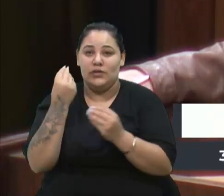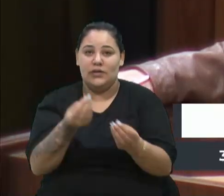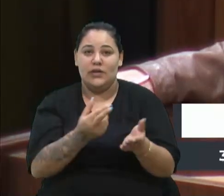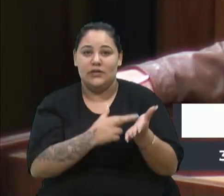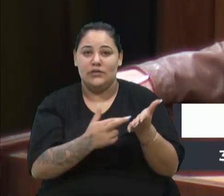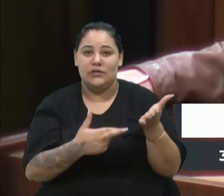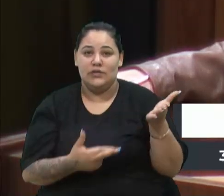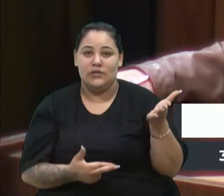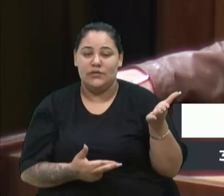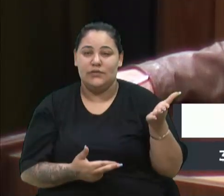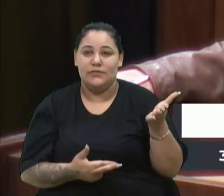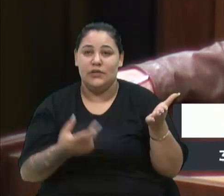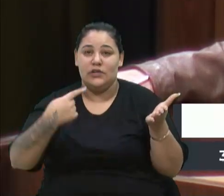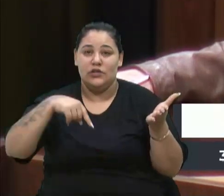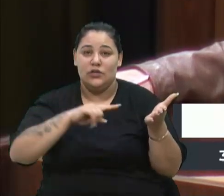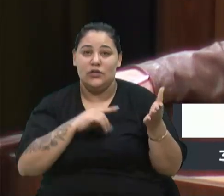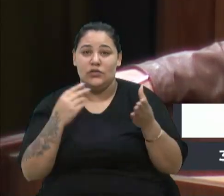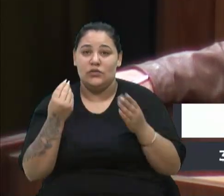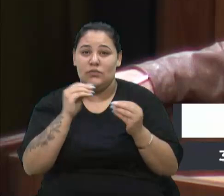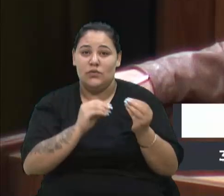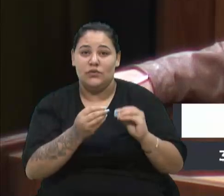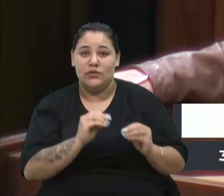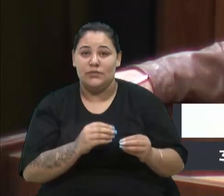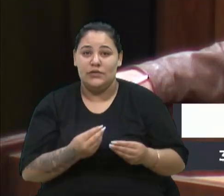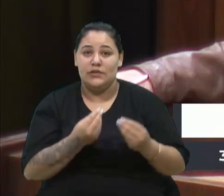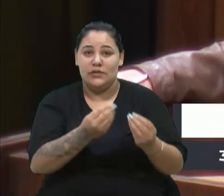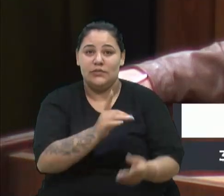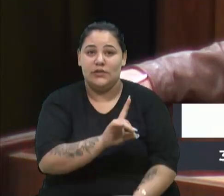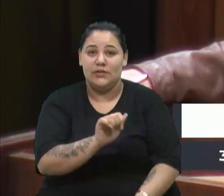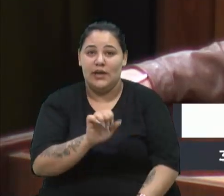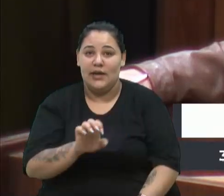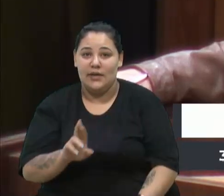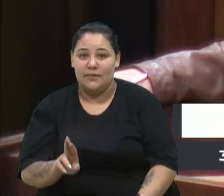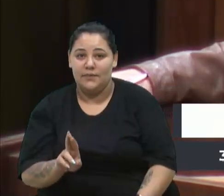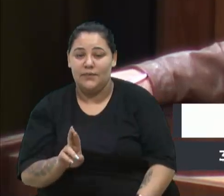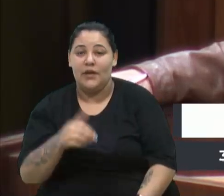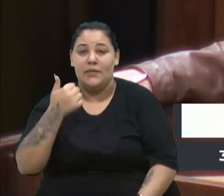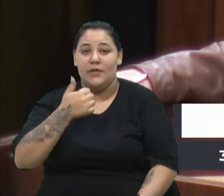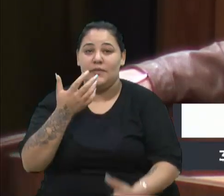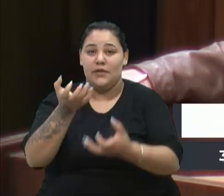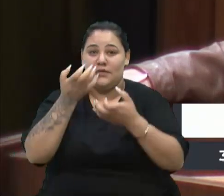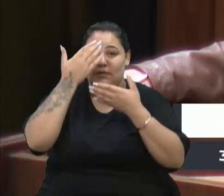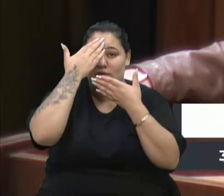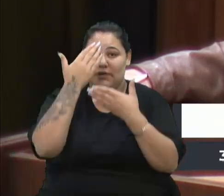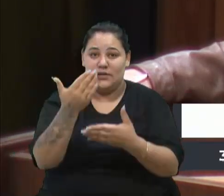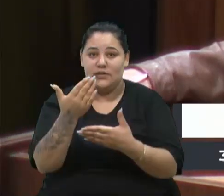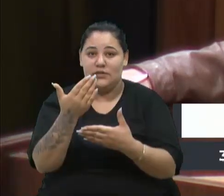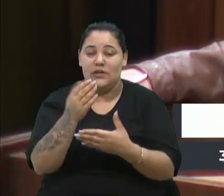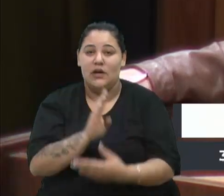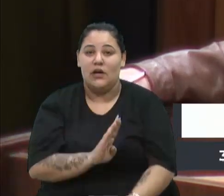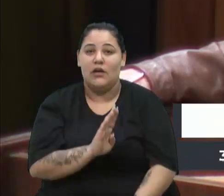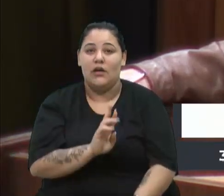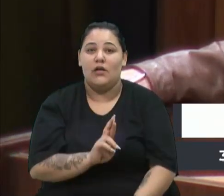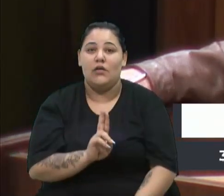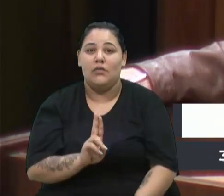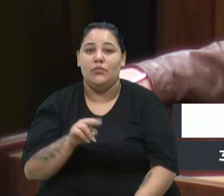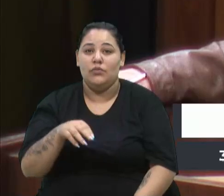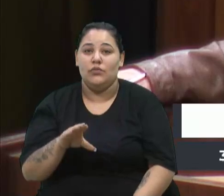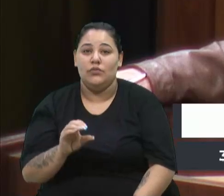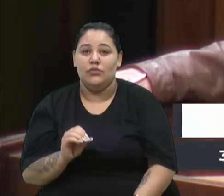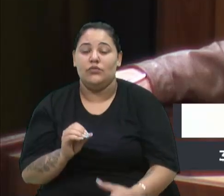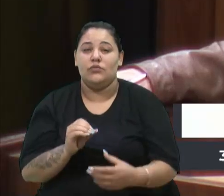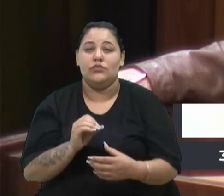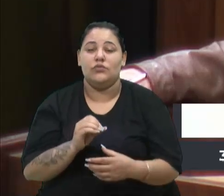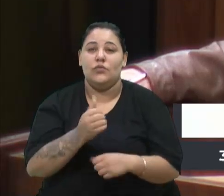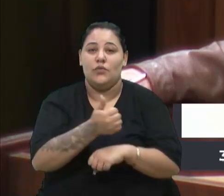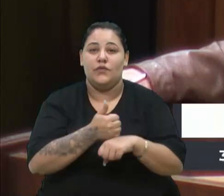que confeccionamos, entregamos ao DAER. Primeiro, eu gostaria de agradecer ao Bruno Tomé,